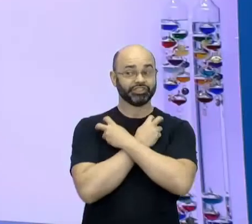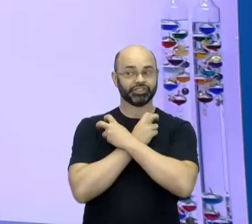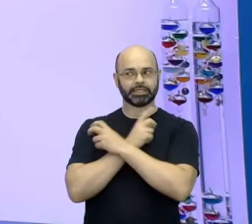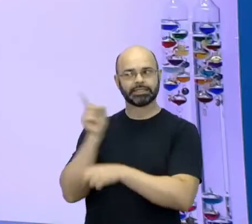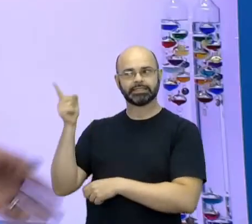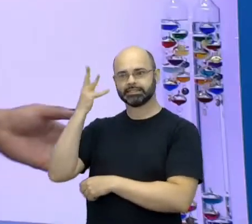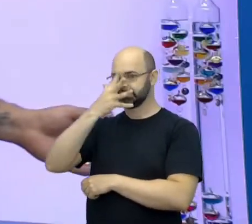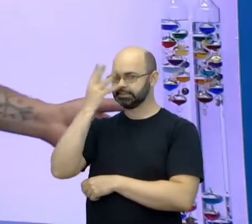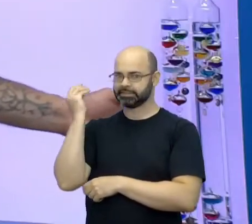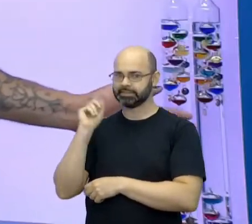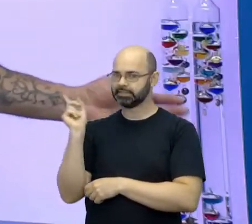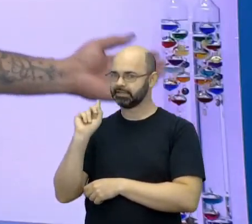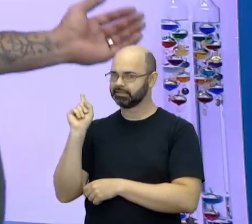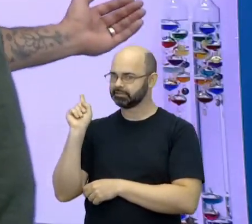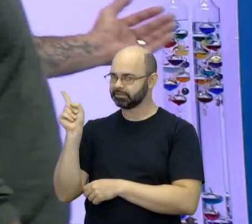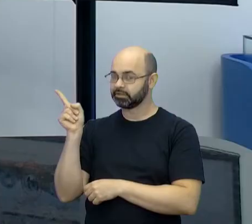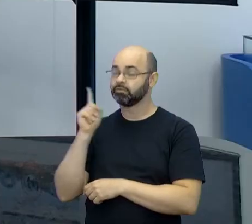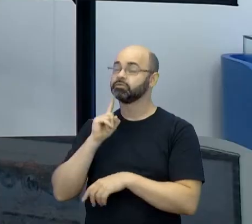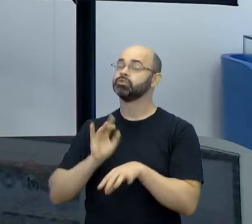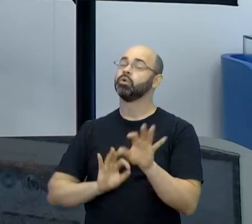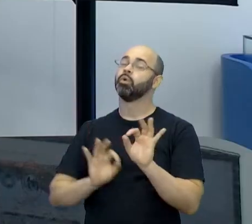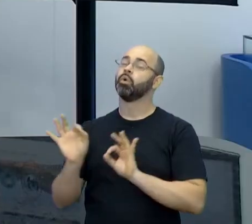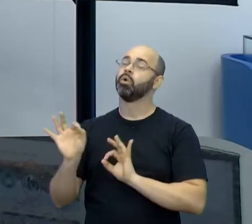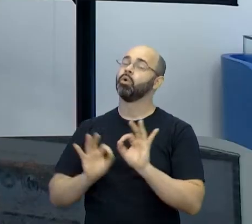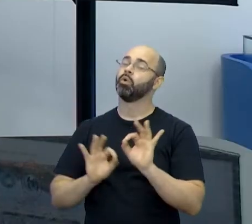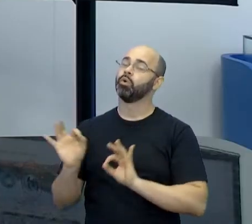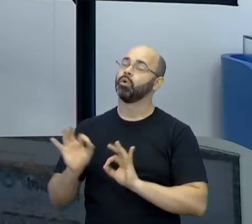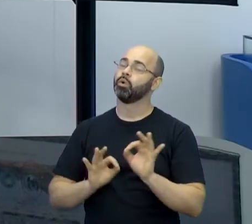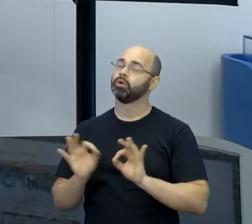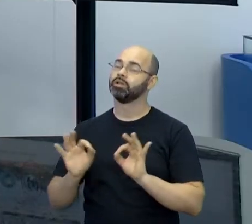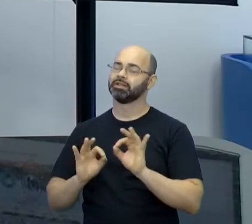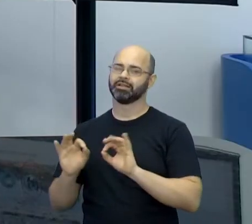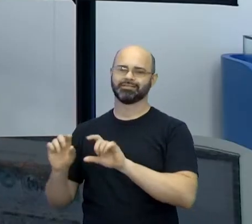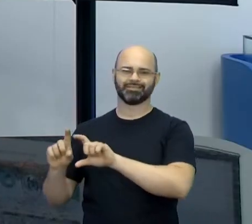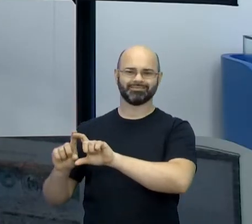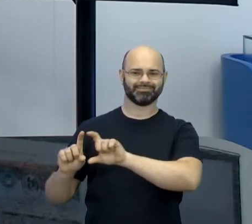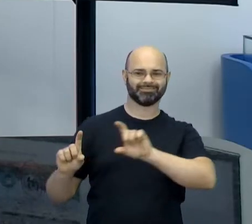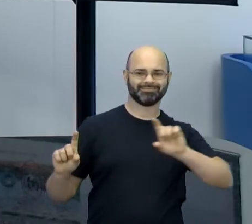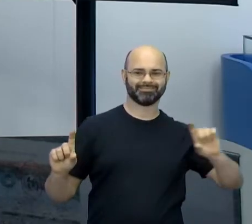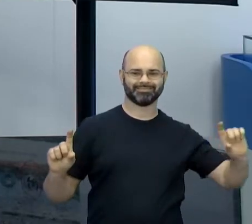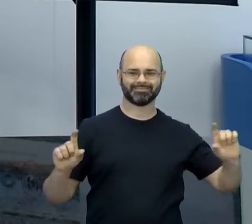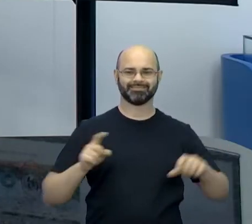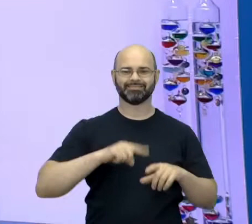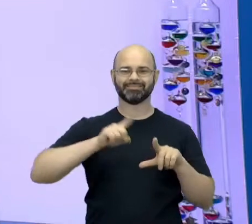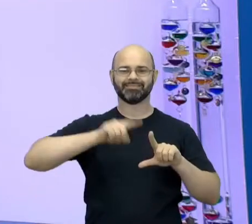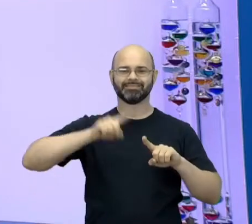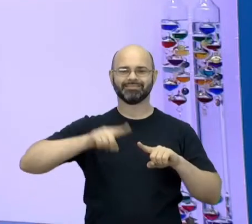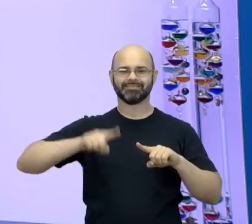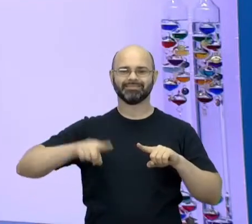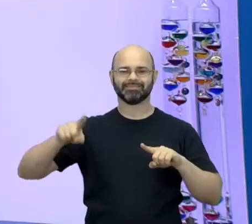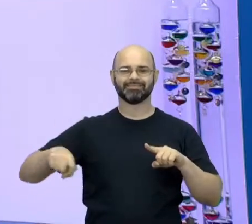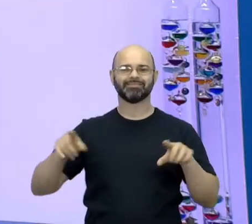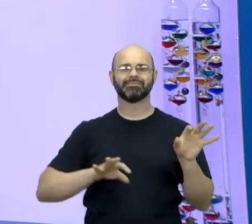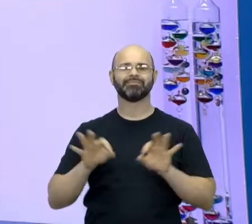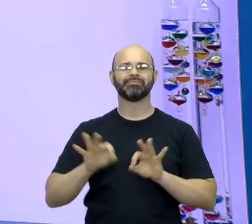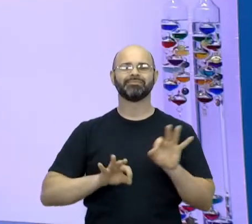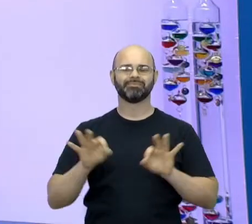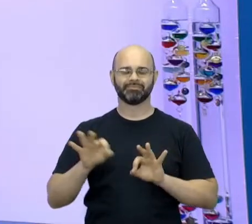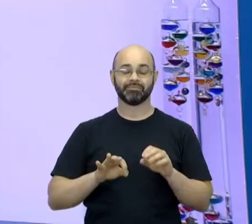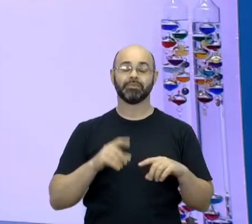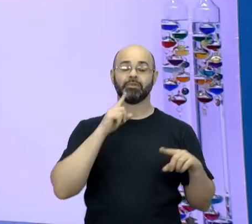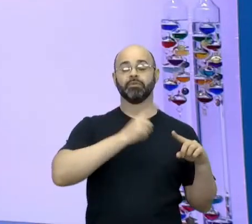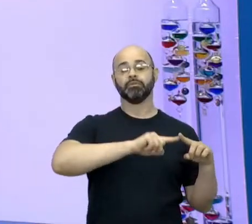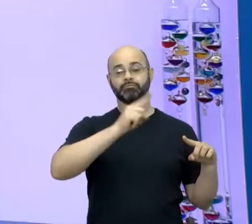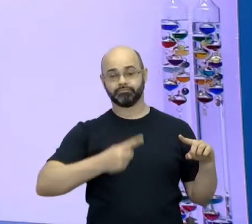é uma forma de você organizar as ondas eletromagnéticas em forma de quê? De frequência e comprimento de